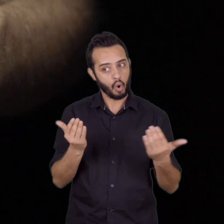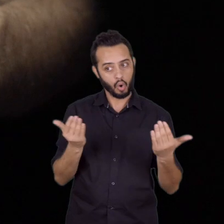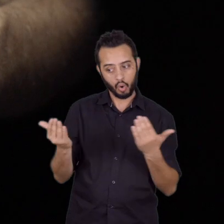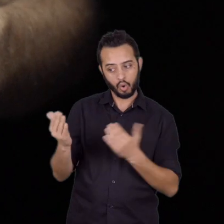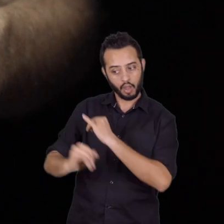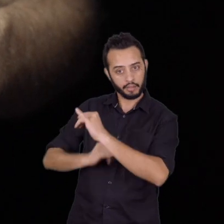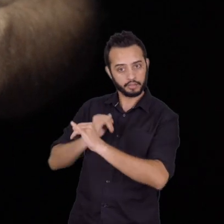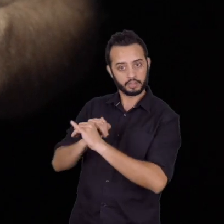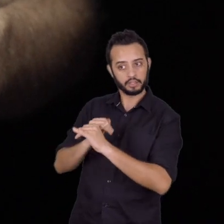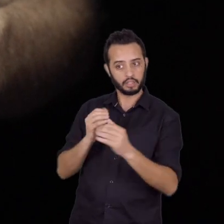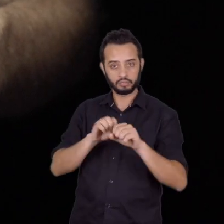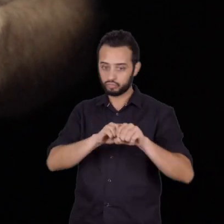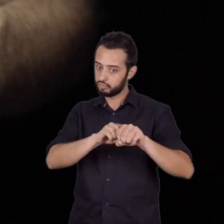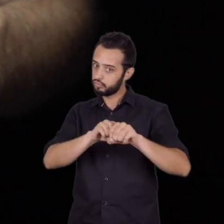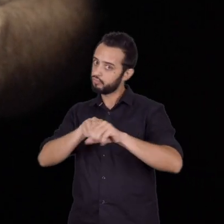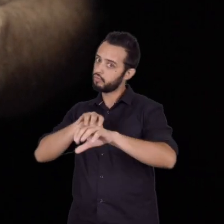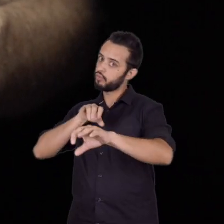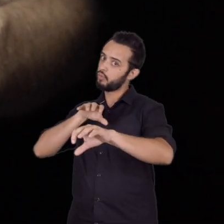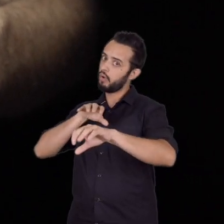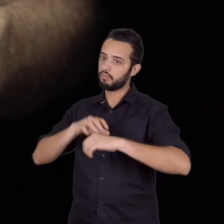virtual.